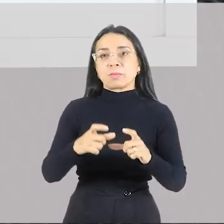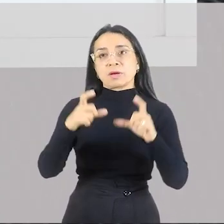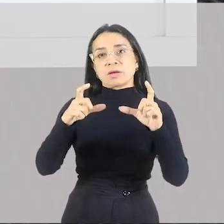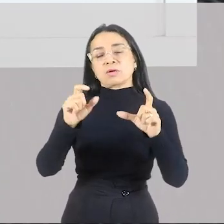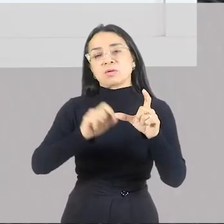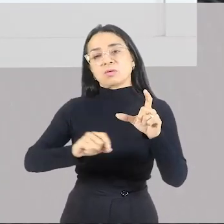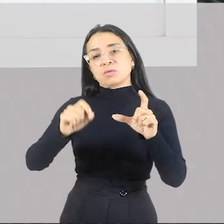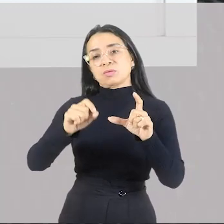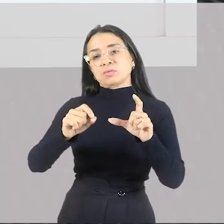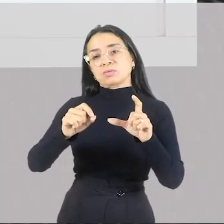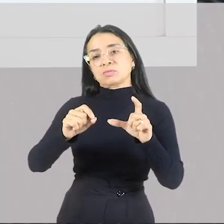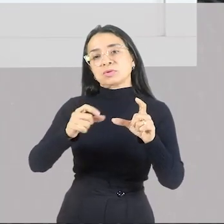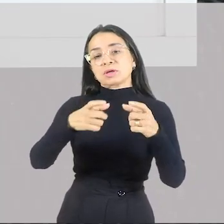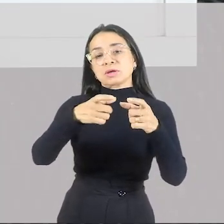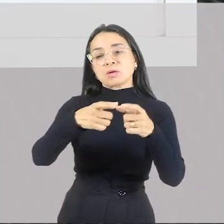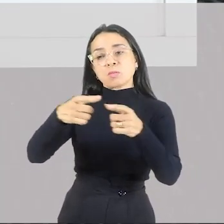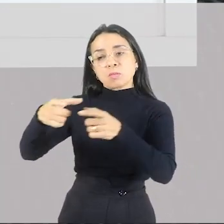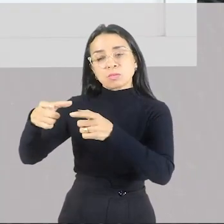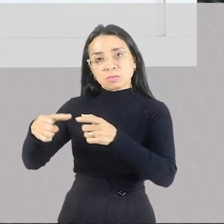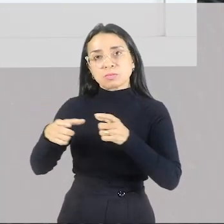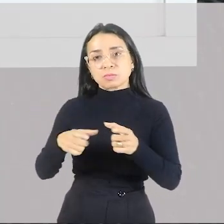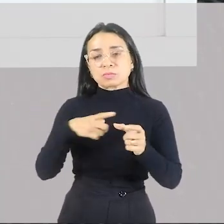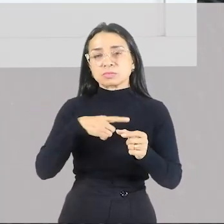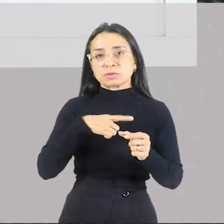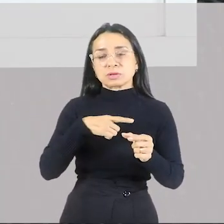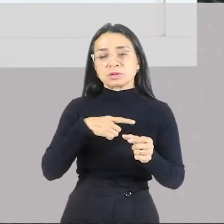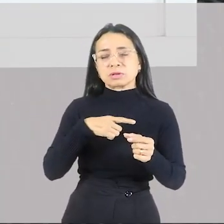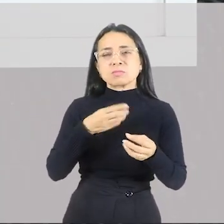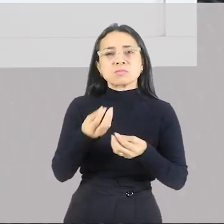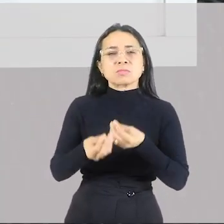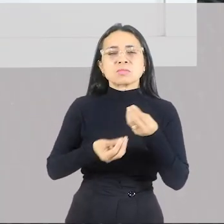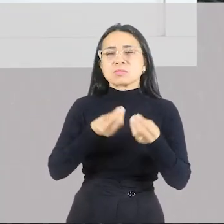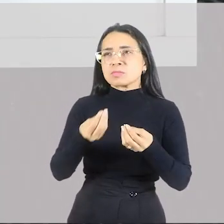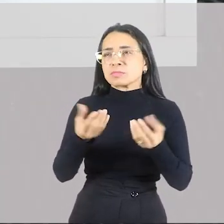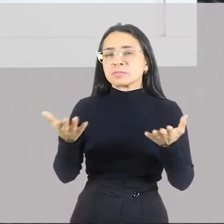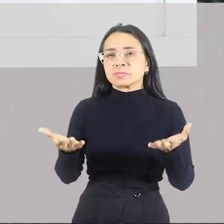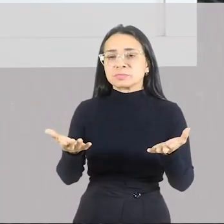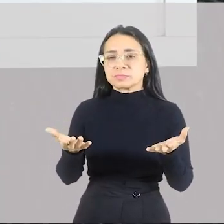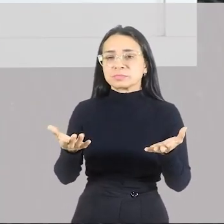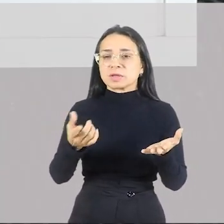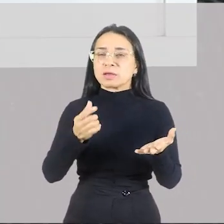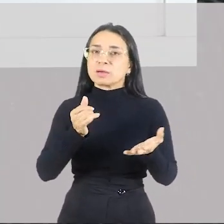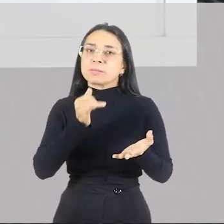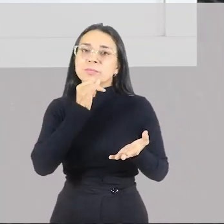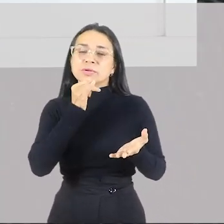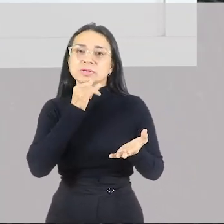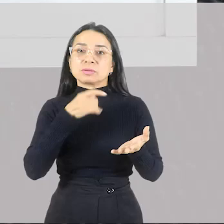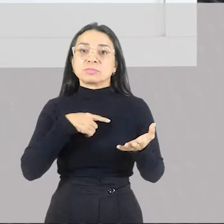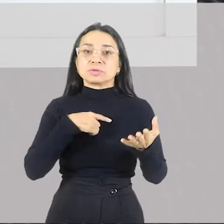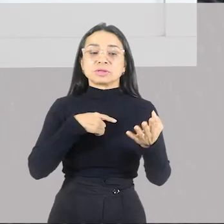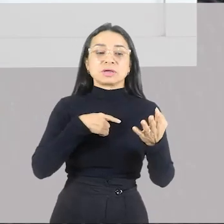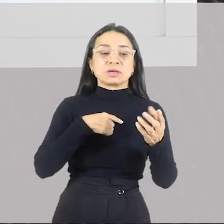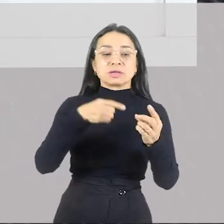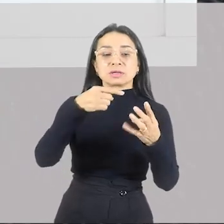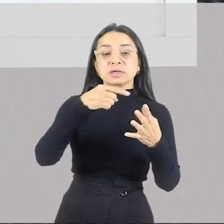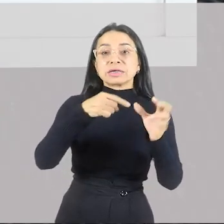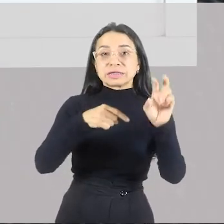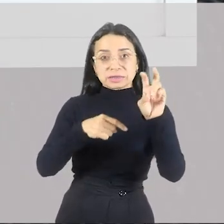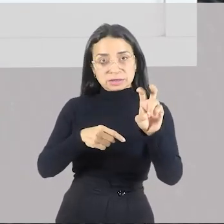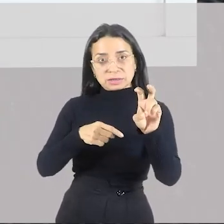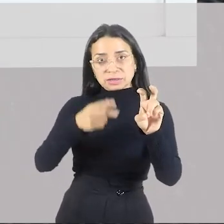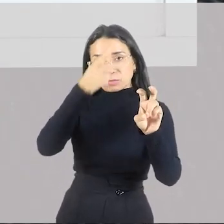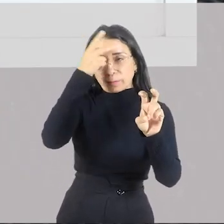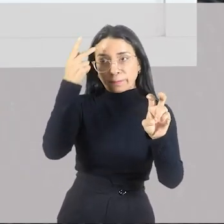as vagas que os grupos têm. Como assim, professor? Explique melhor. Vamos supor que eu tenho 5 pessoas para formar grupos